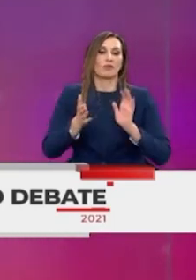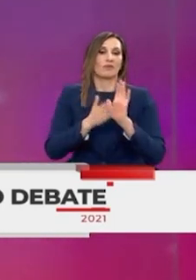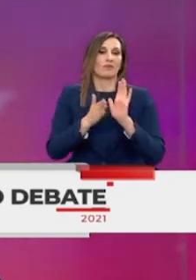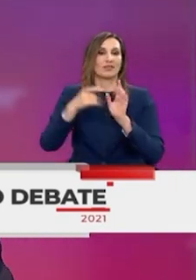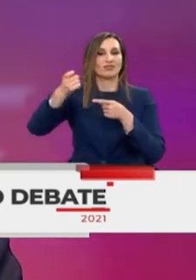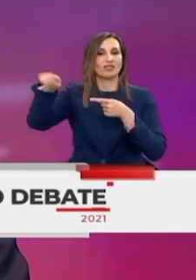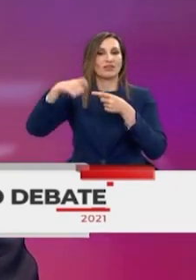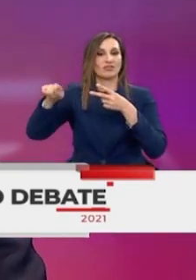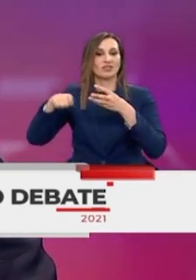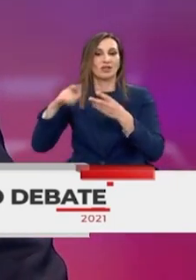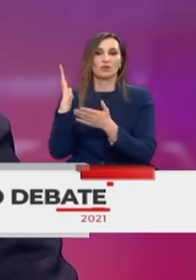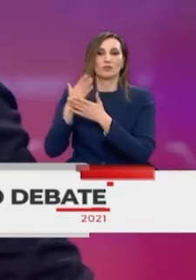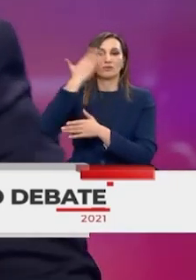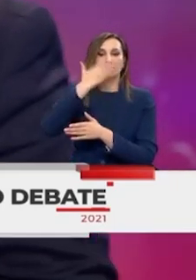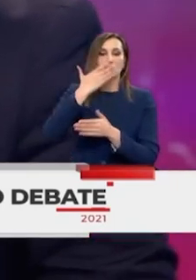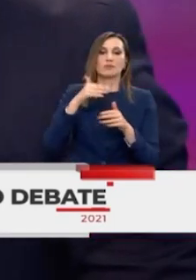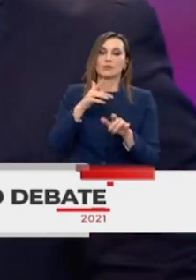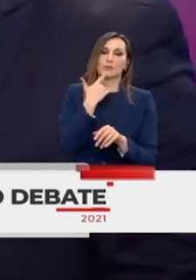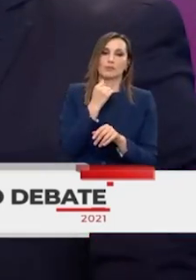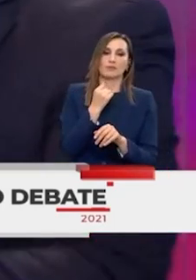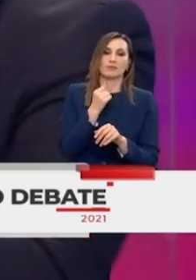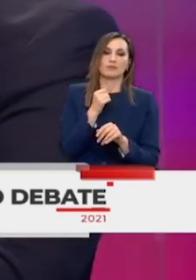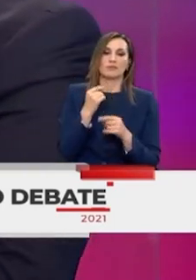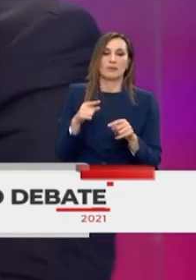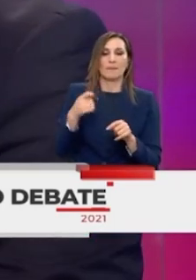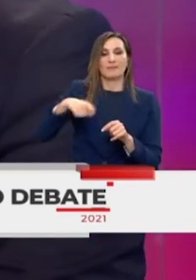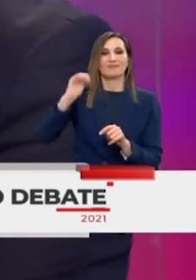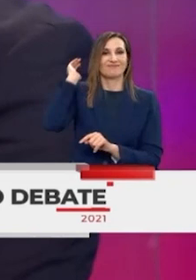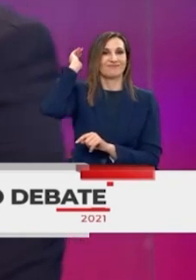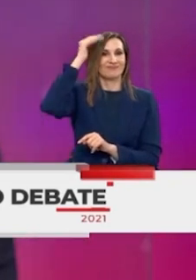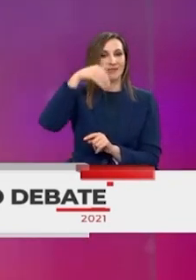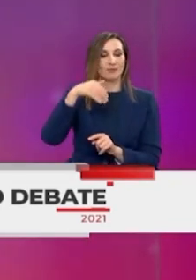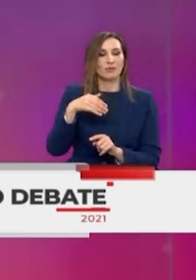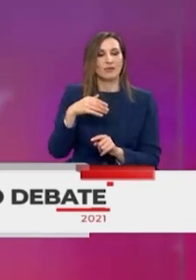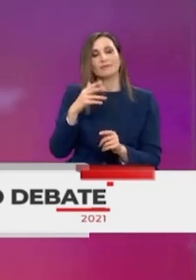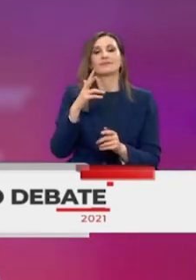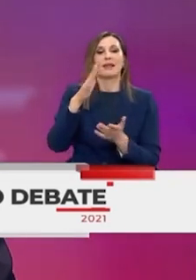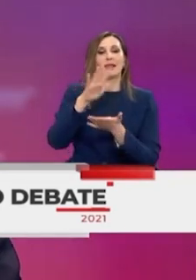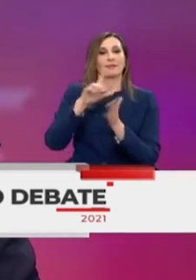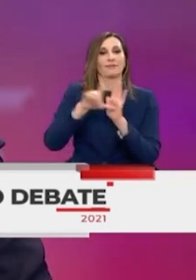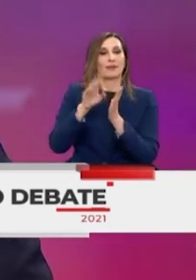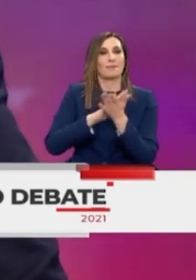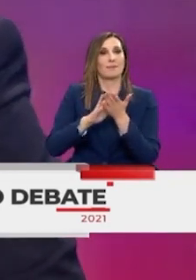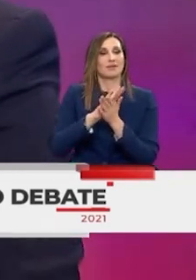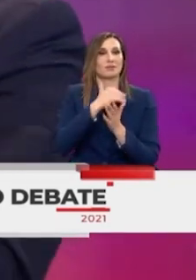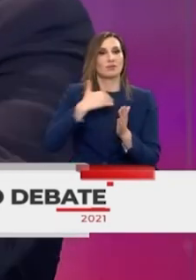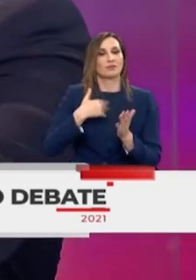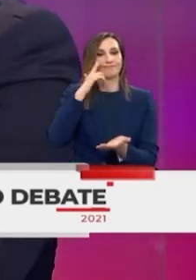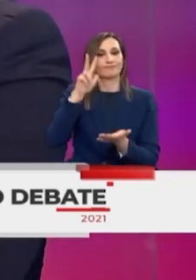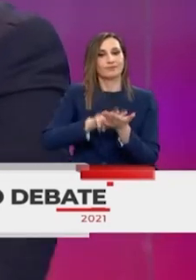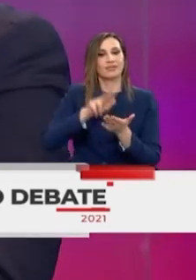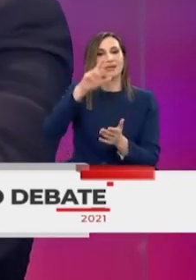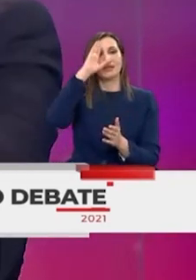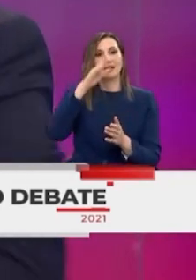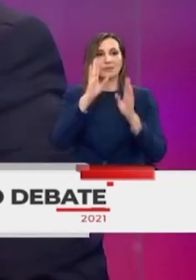fact-checks nos últimos dias. Agora, o que não podemos ter, Pedro, é um Presidente da República que promulga a Lei de Bases da Saúde, sabendo que ela tem uma